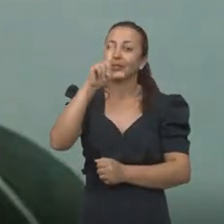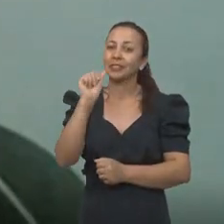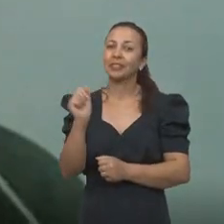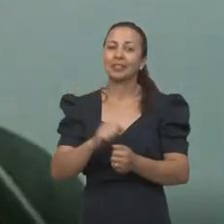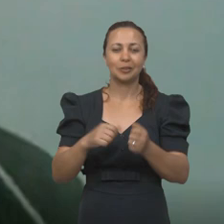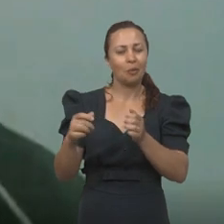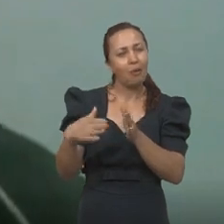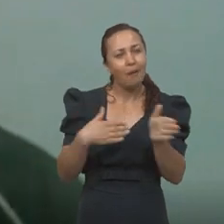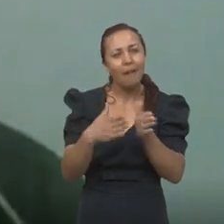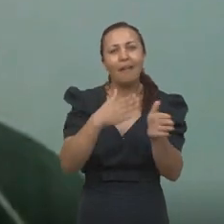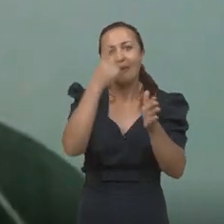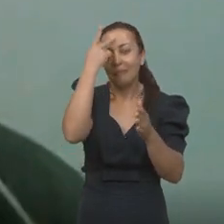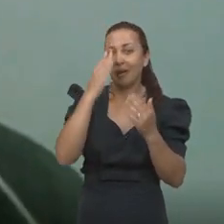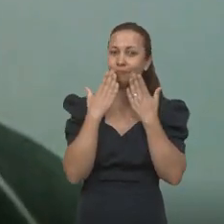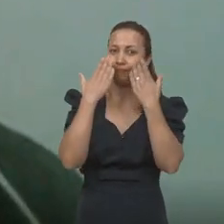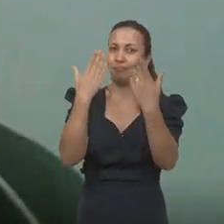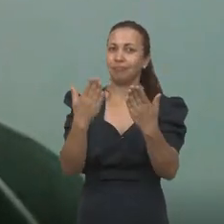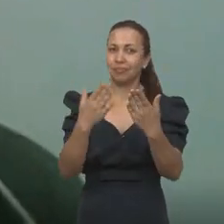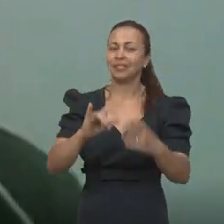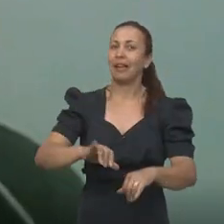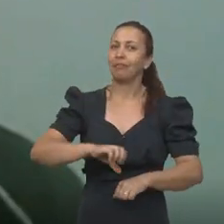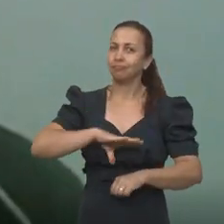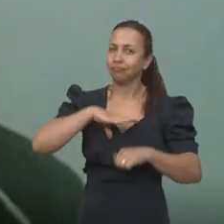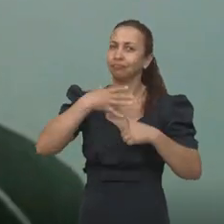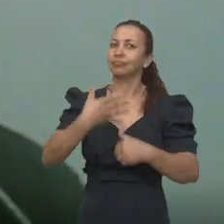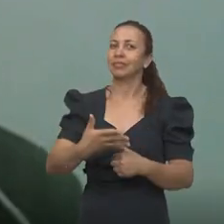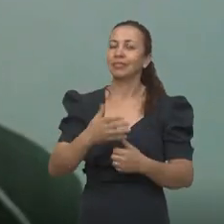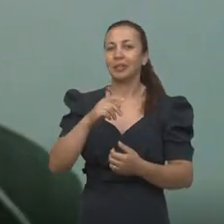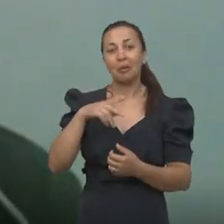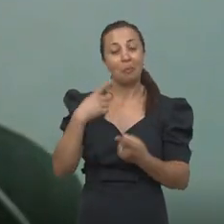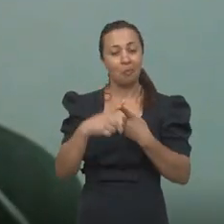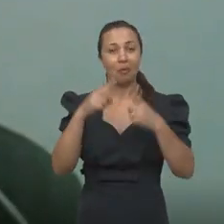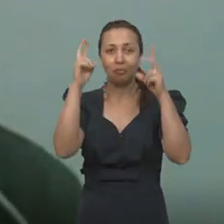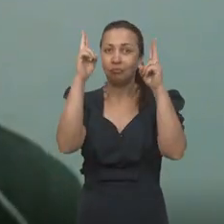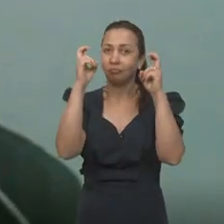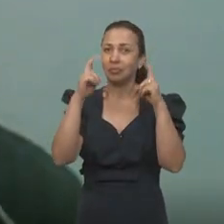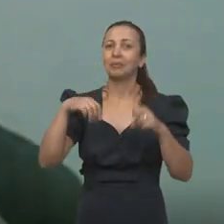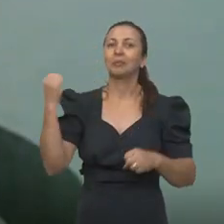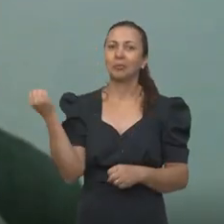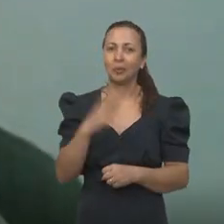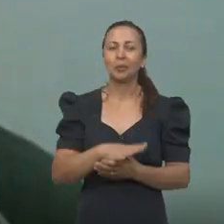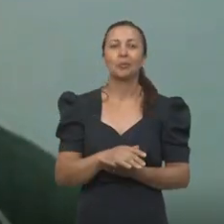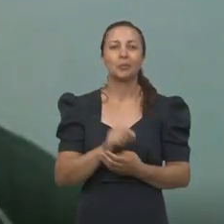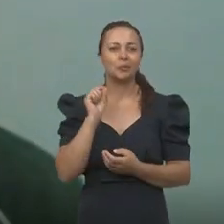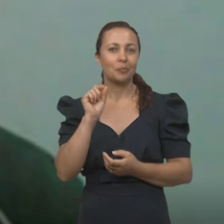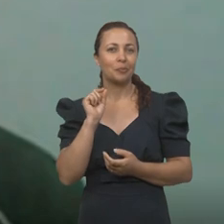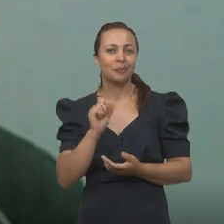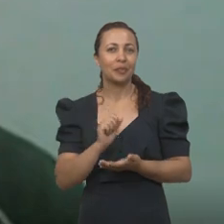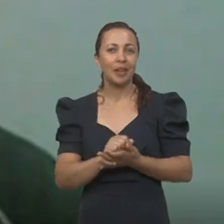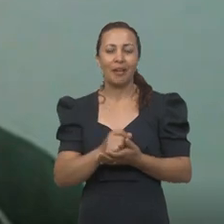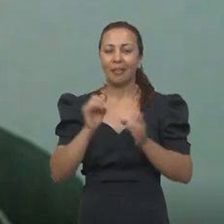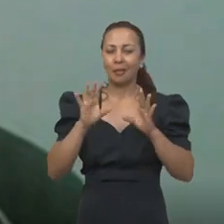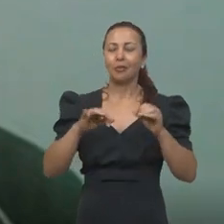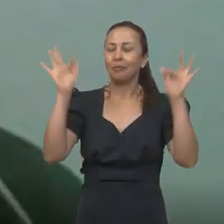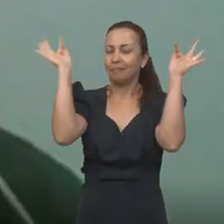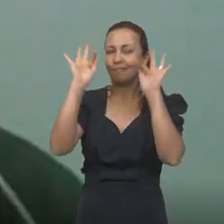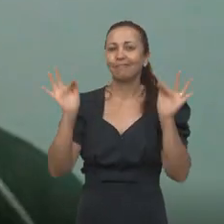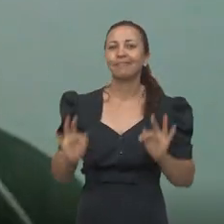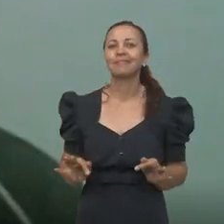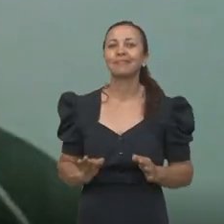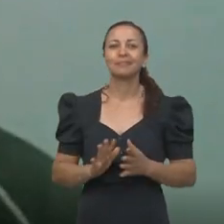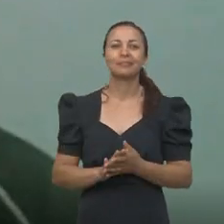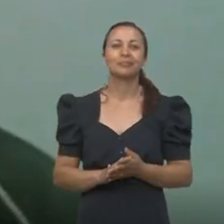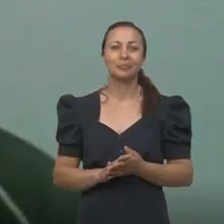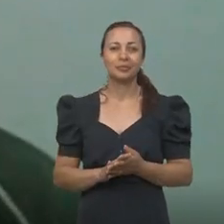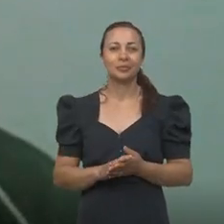percorremos é para enfrentar esse desafio mesmo que é um tema relativamente novo e que me